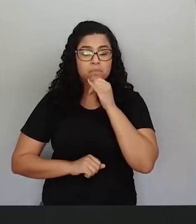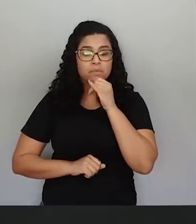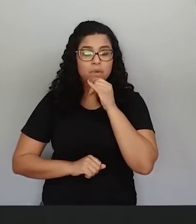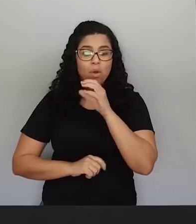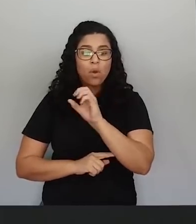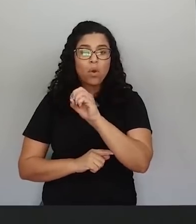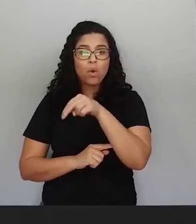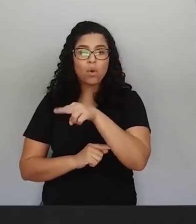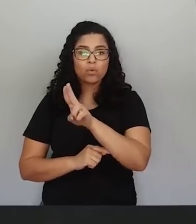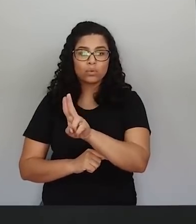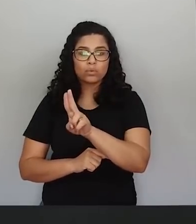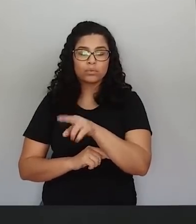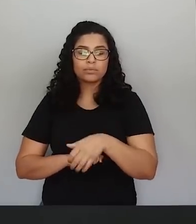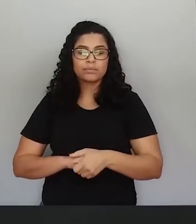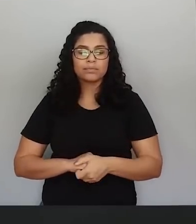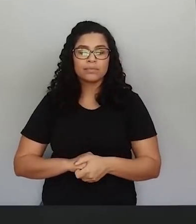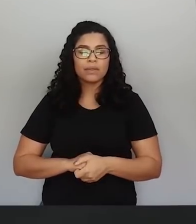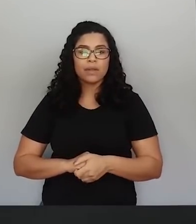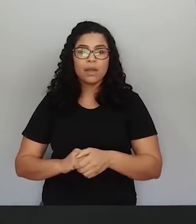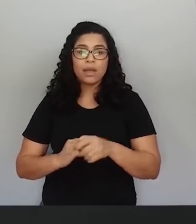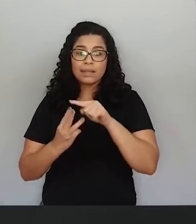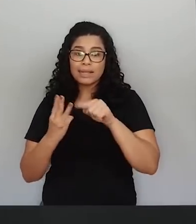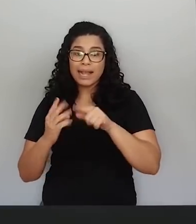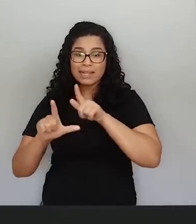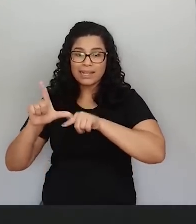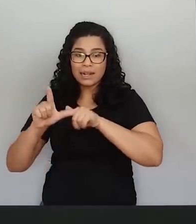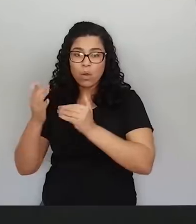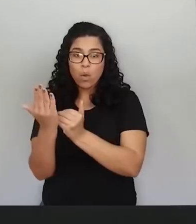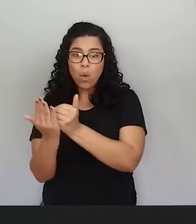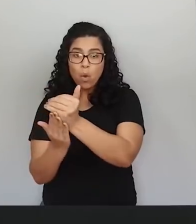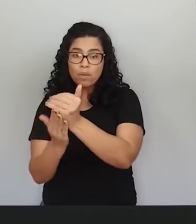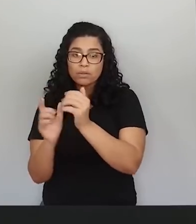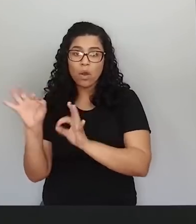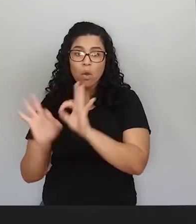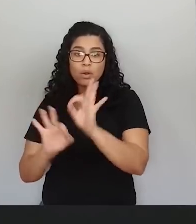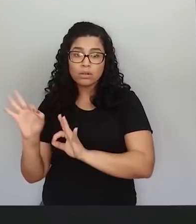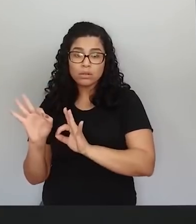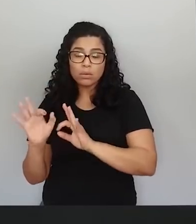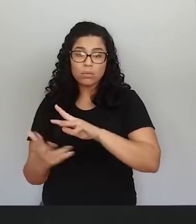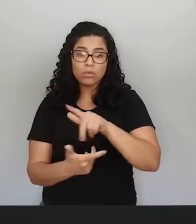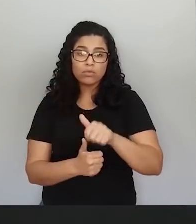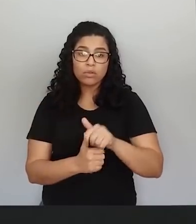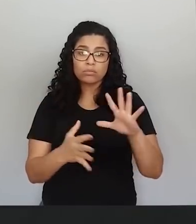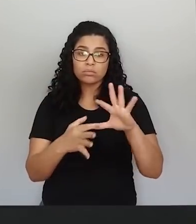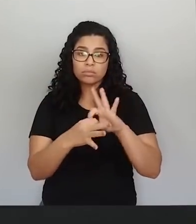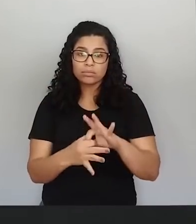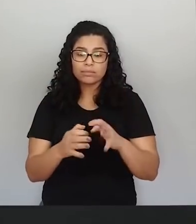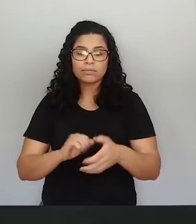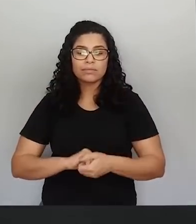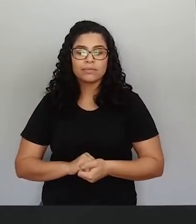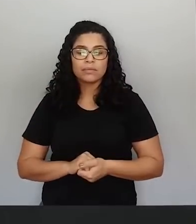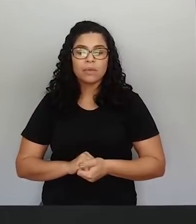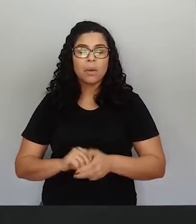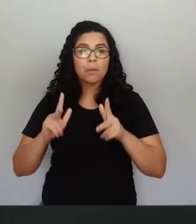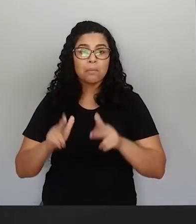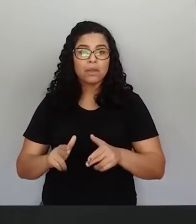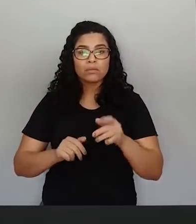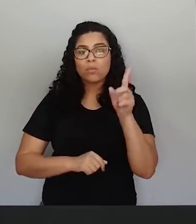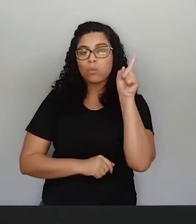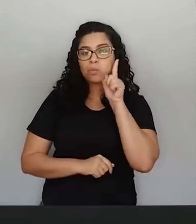estão marcadas hoje pelo processo de globalização, as culturas se conectam, as pessoas se comunicam, surgem outras